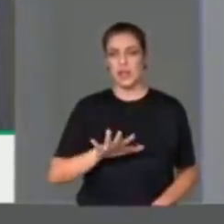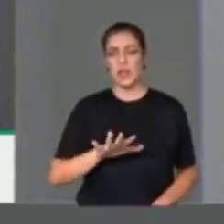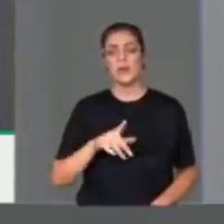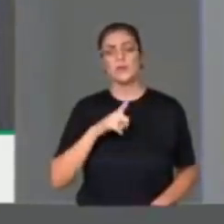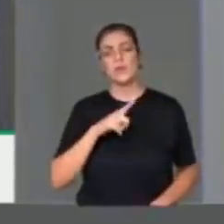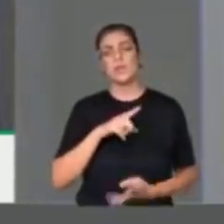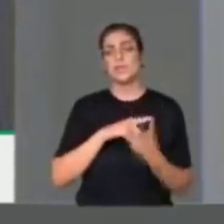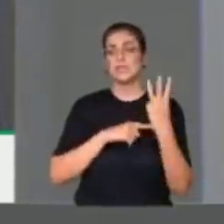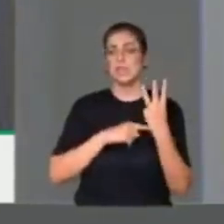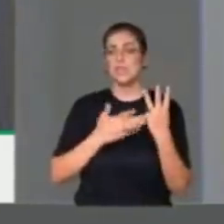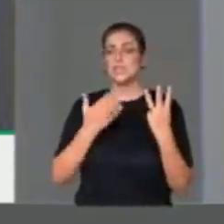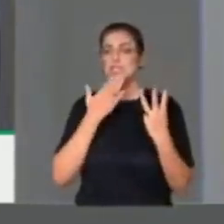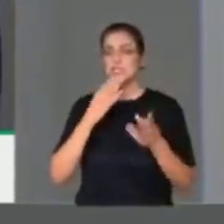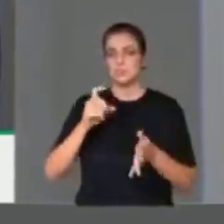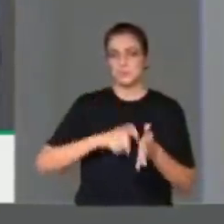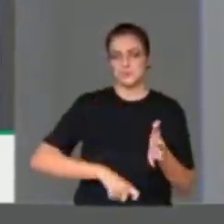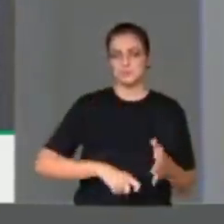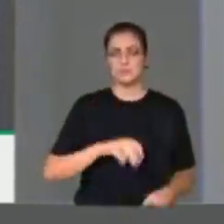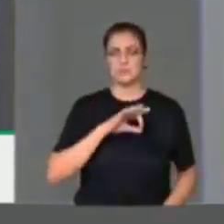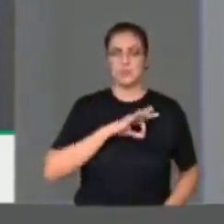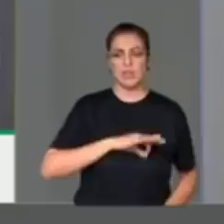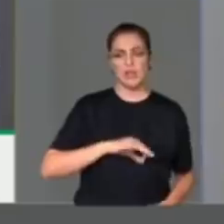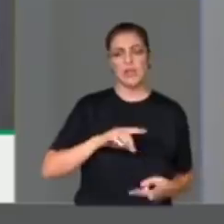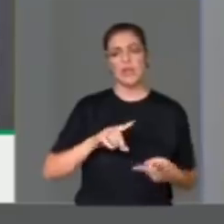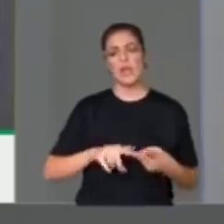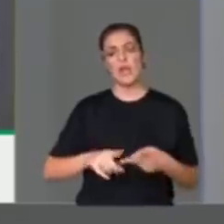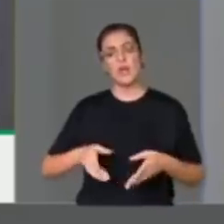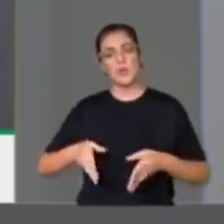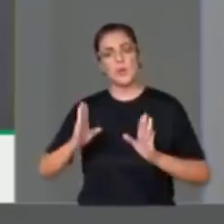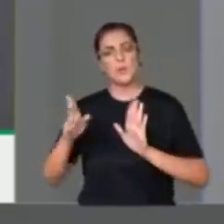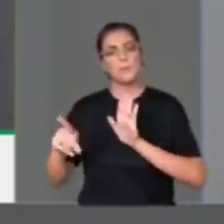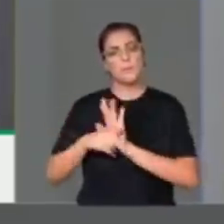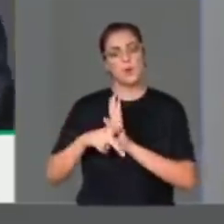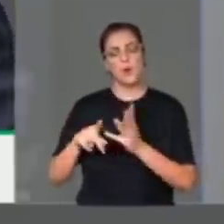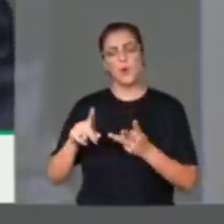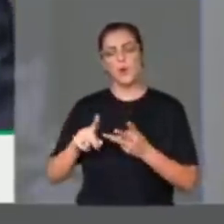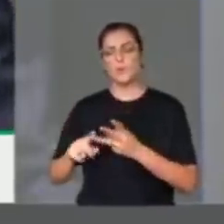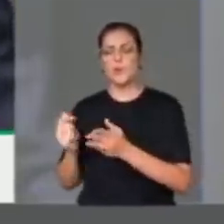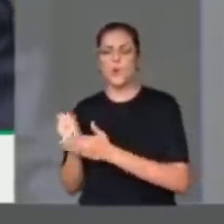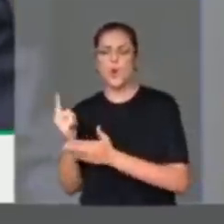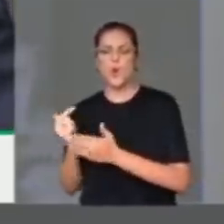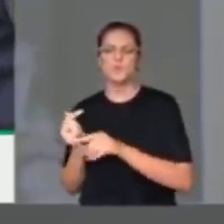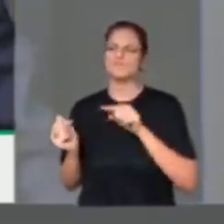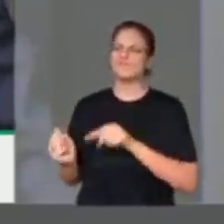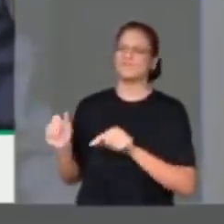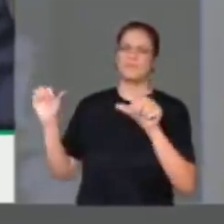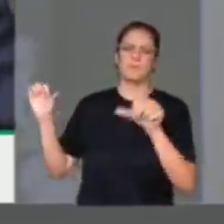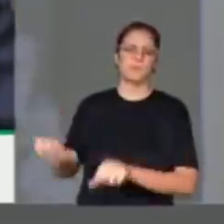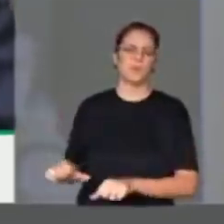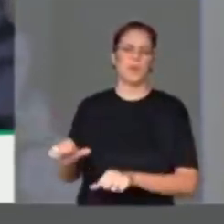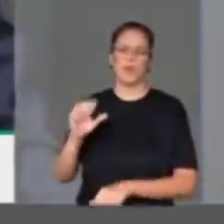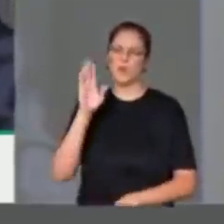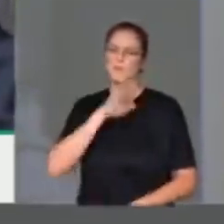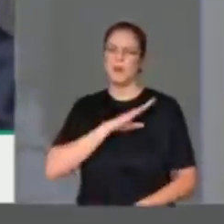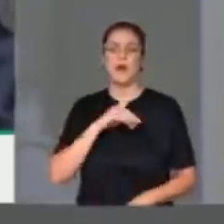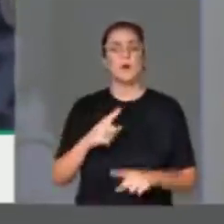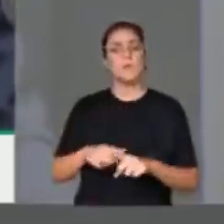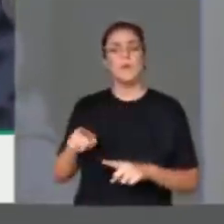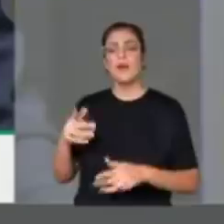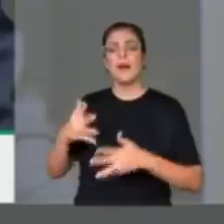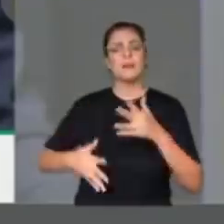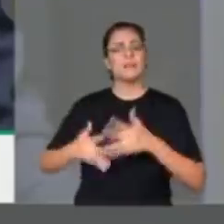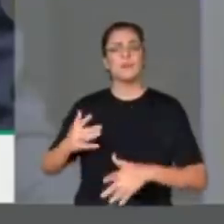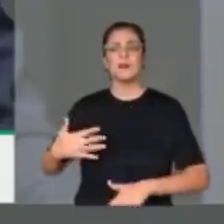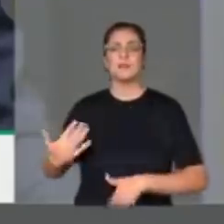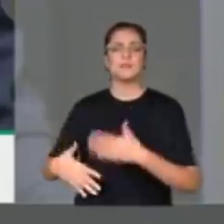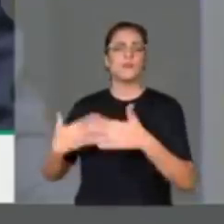de você tributar, né? Em cima da renda, do patrimônio e do consumo. O do consumo é o mais regressivo, o mais perverso de todos, não só porque ele inviabiliza o desenvolvimento da nossa